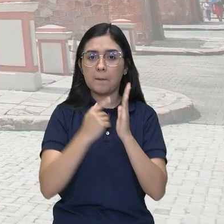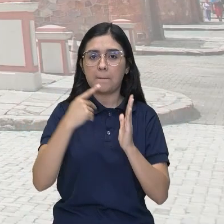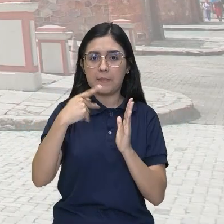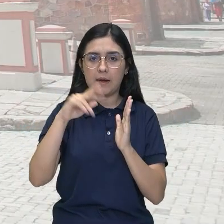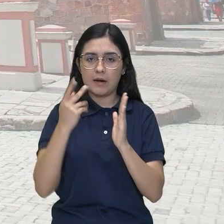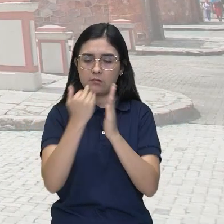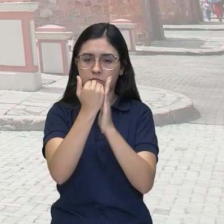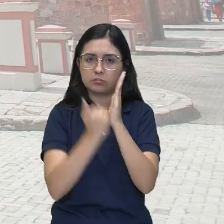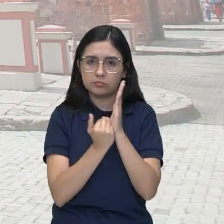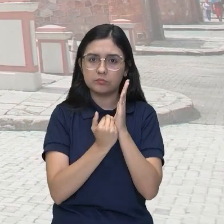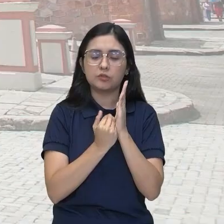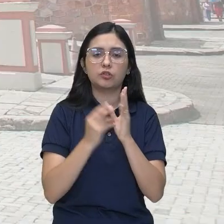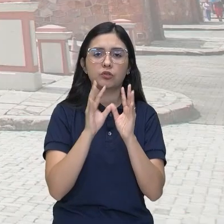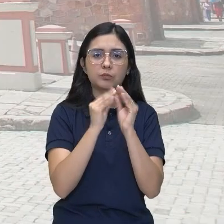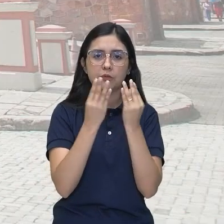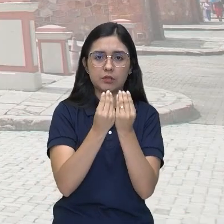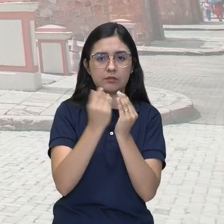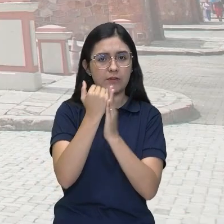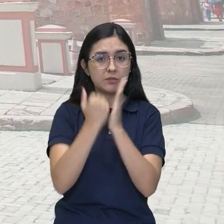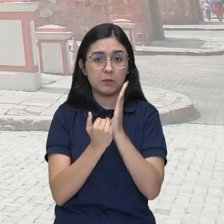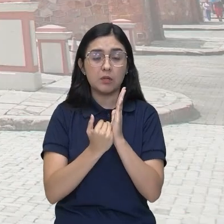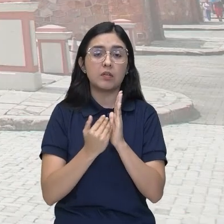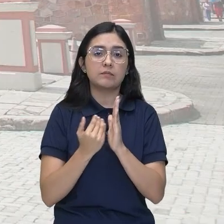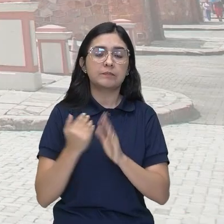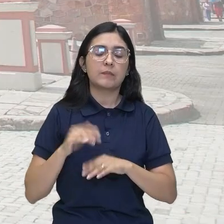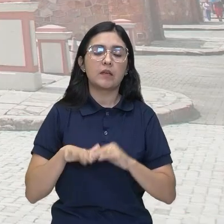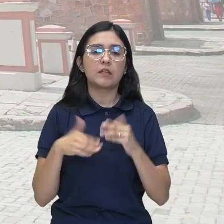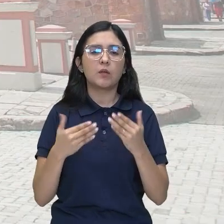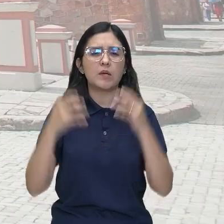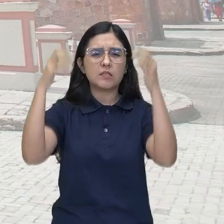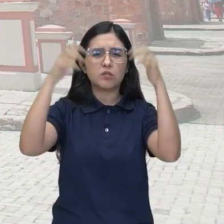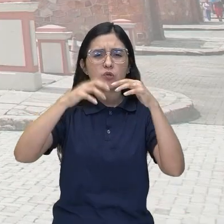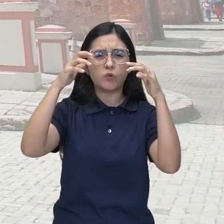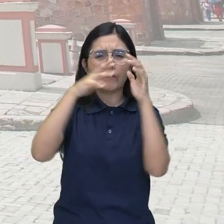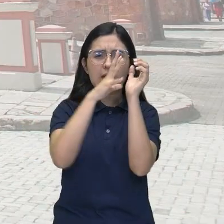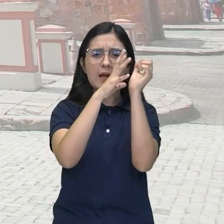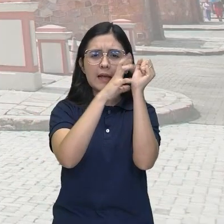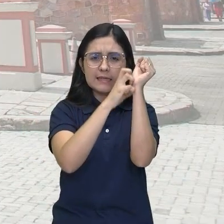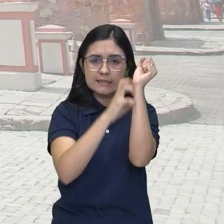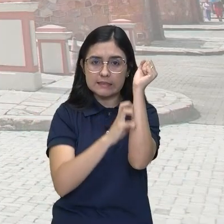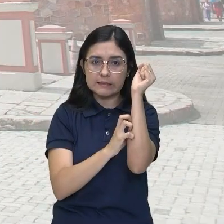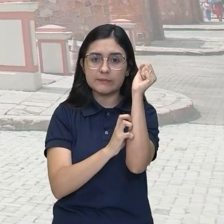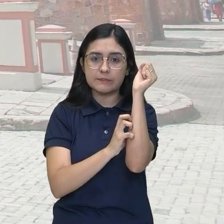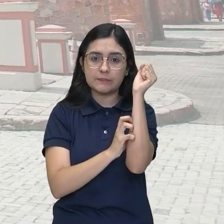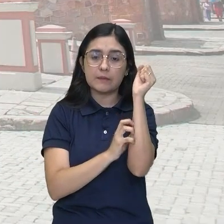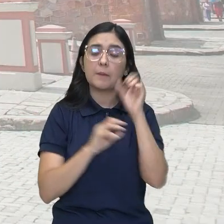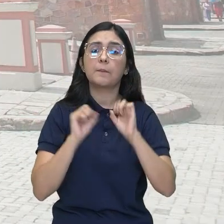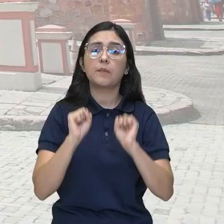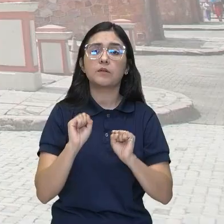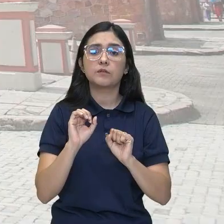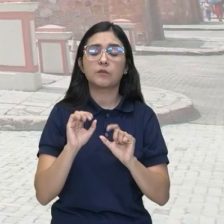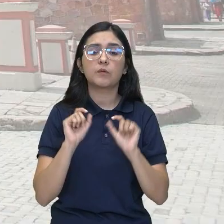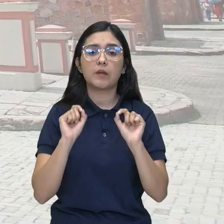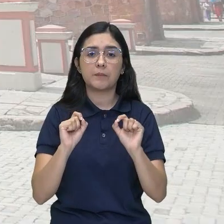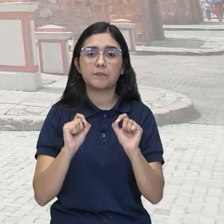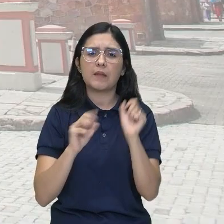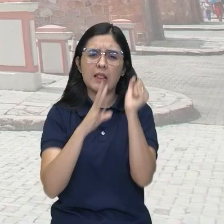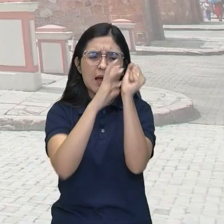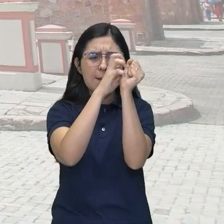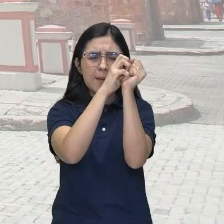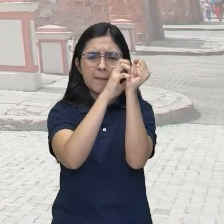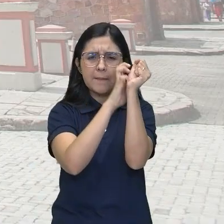determinadas substâncias. A chuva ácida, ela pode